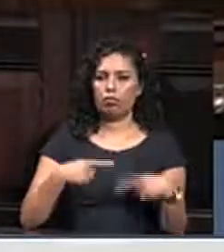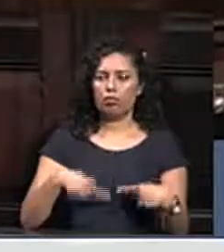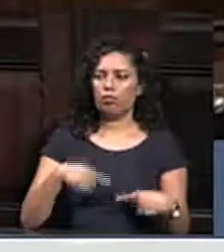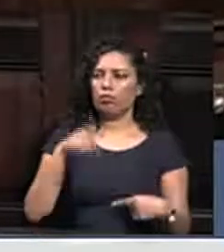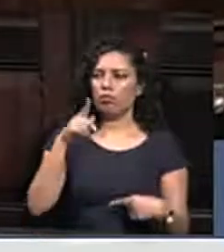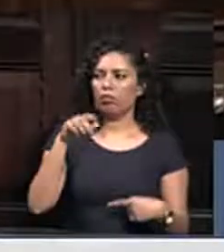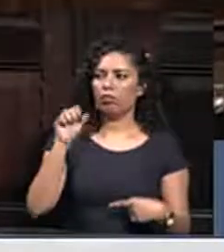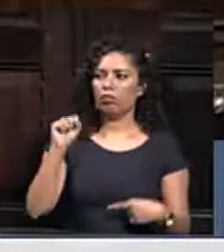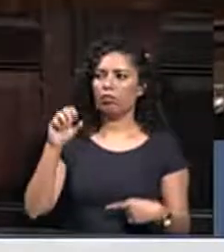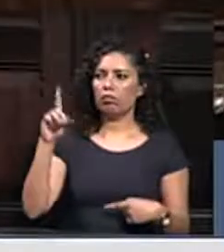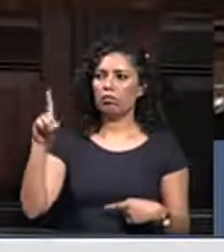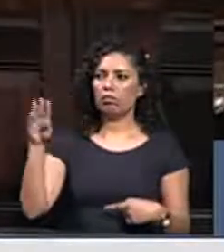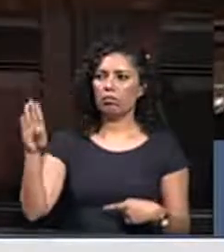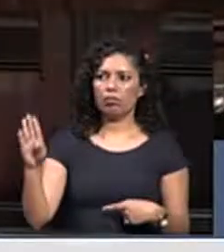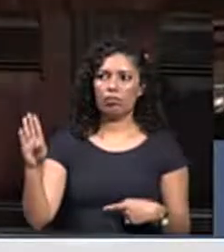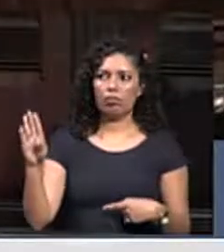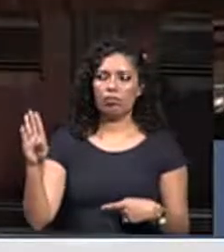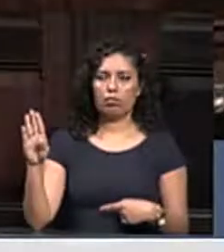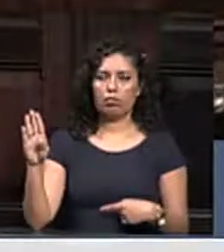enquanto